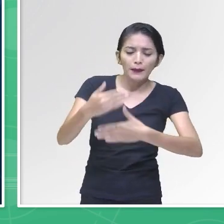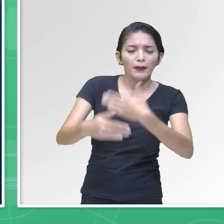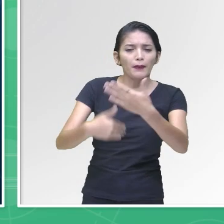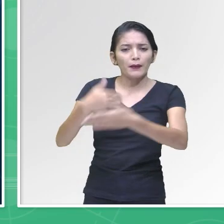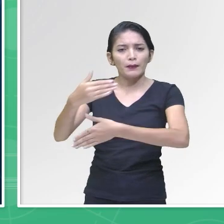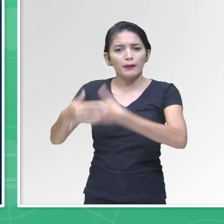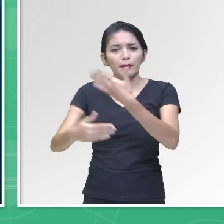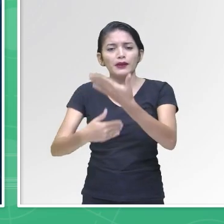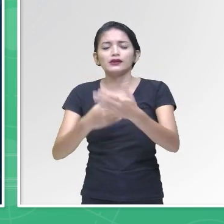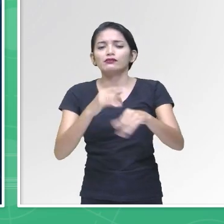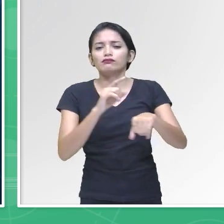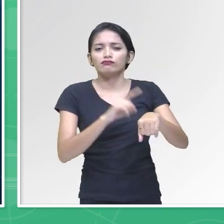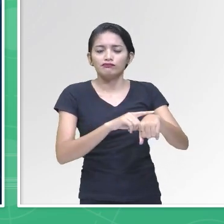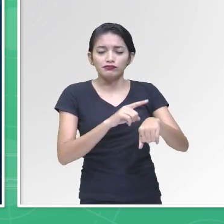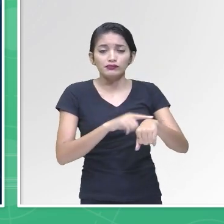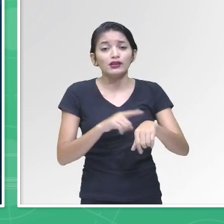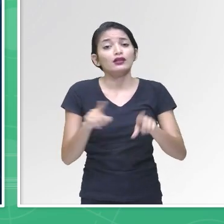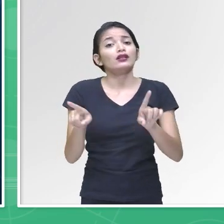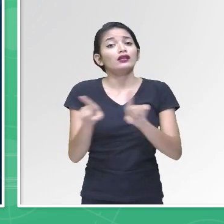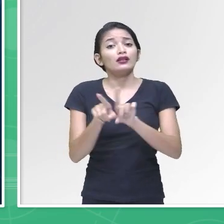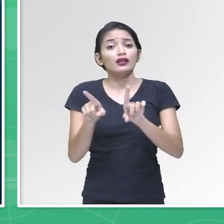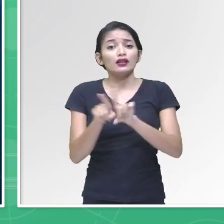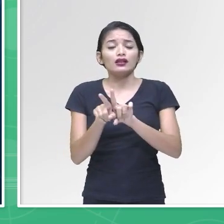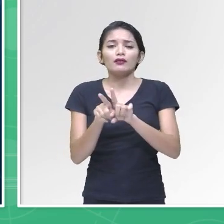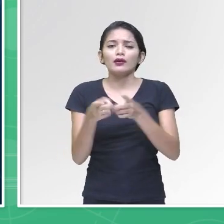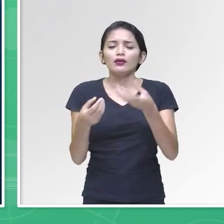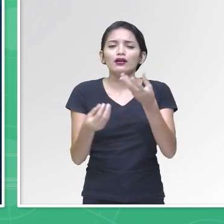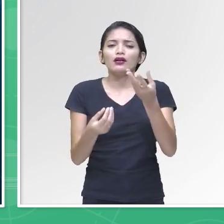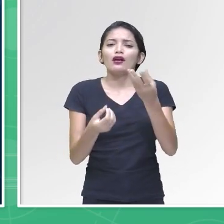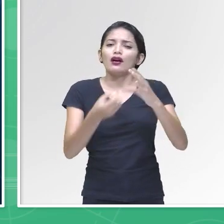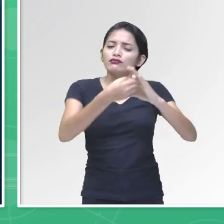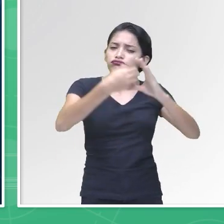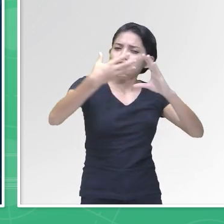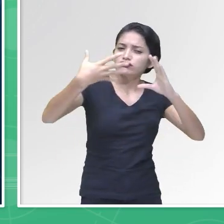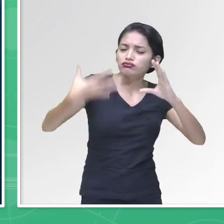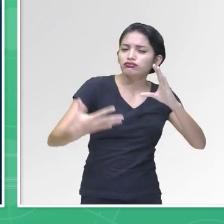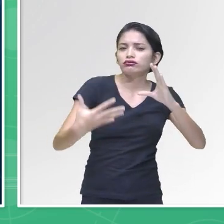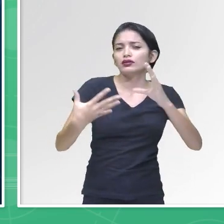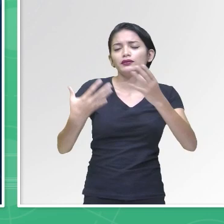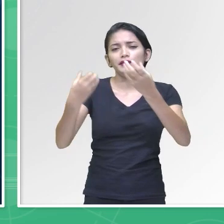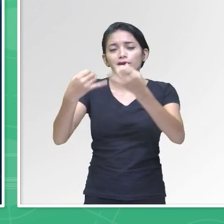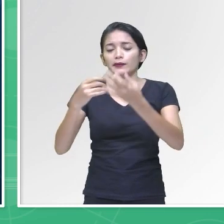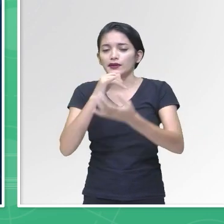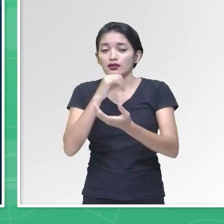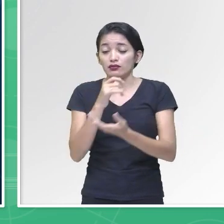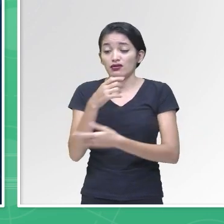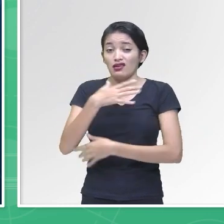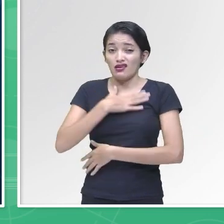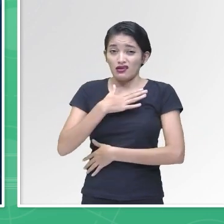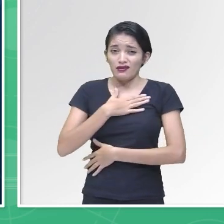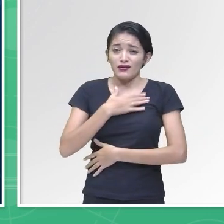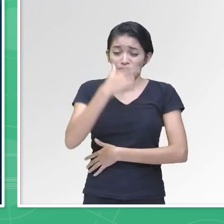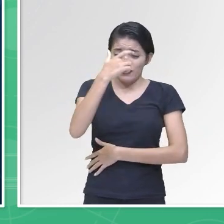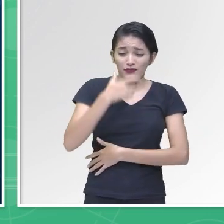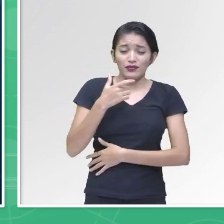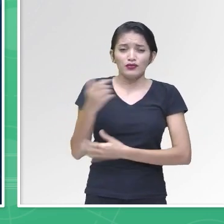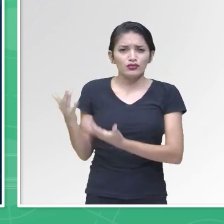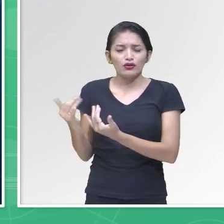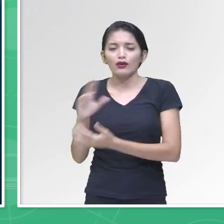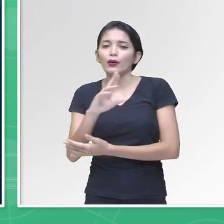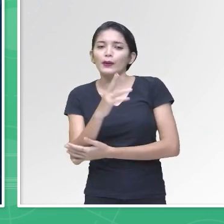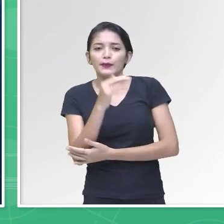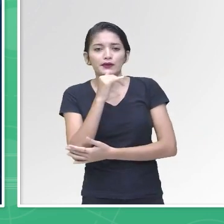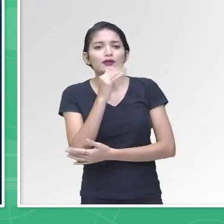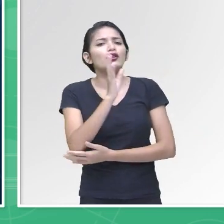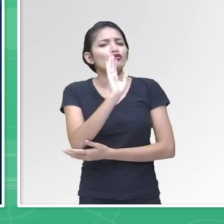este momento ou as características para dizer, eu não sou jovem ou eu